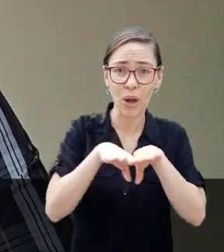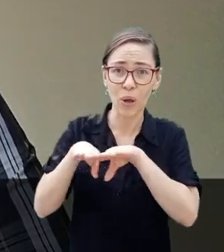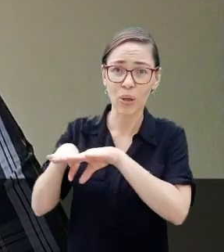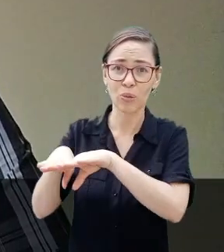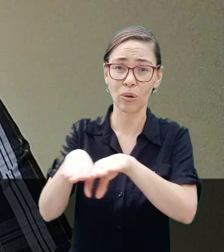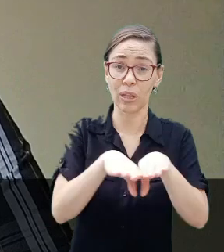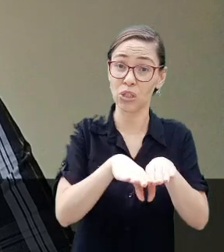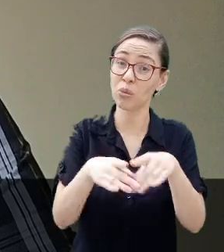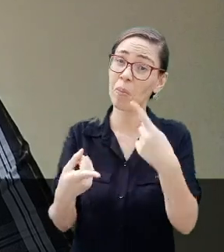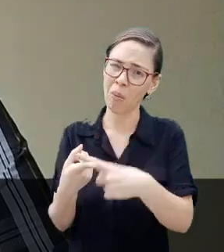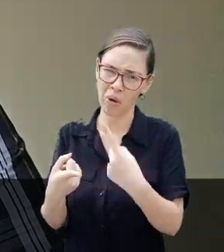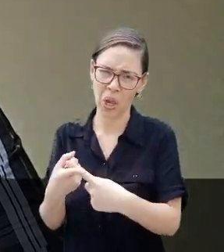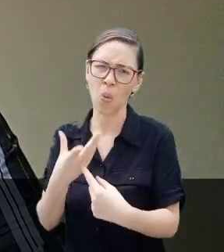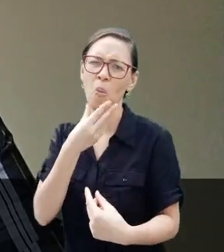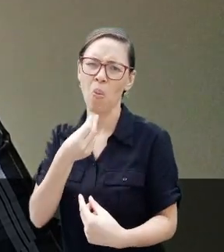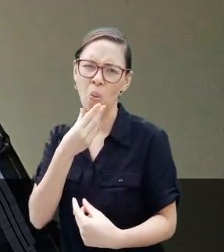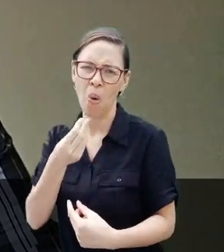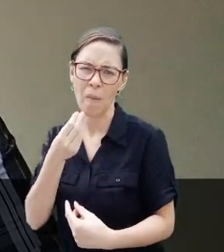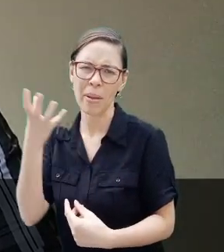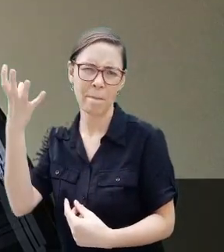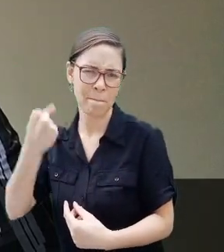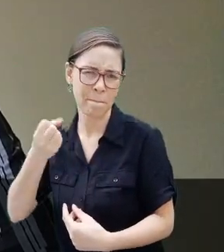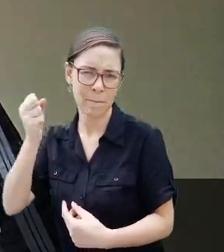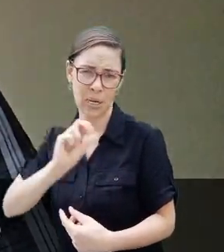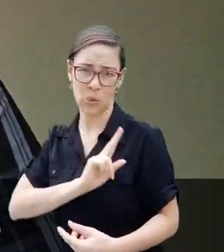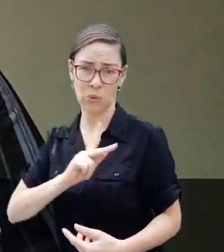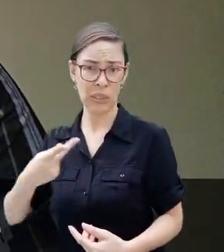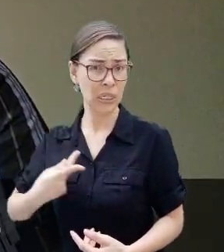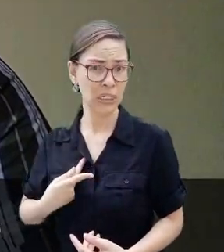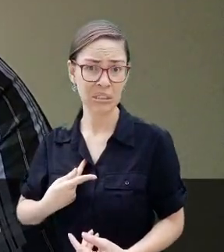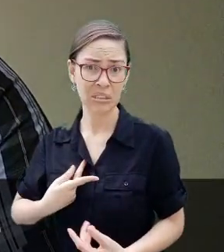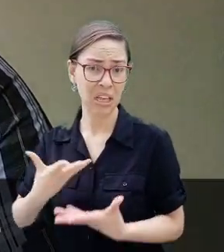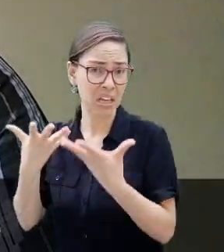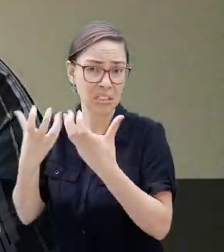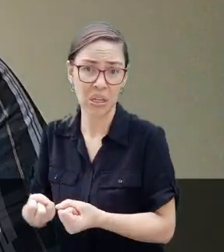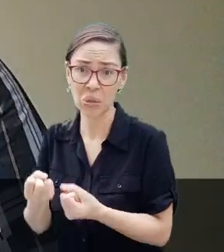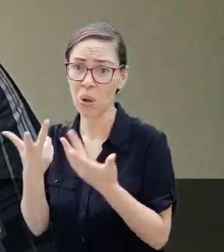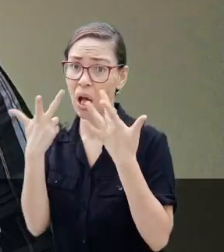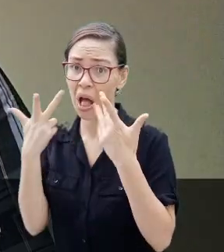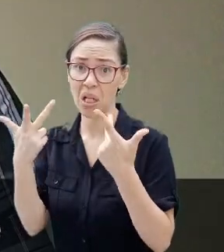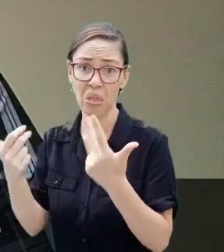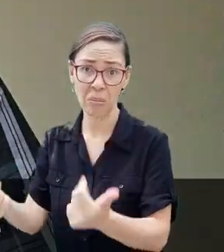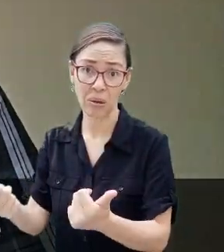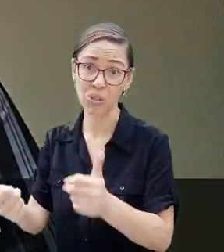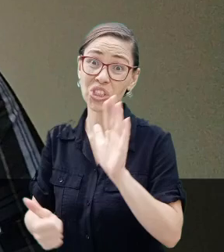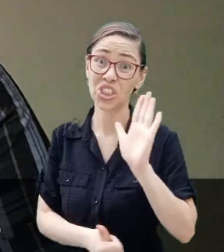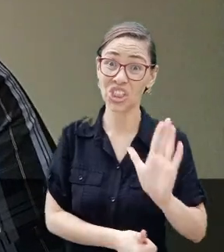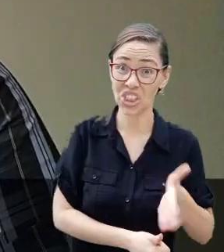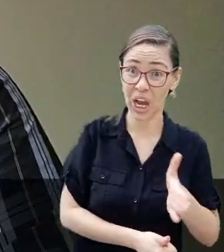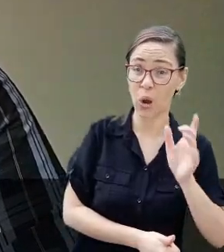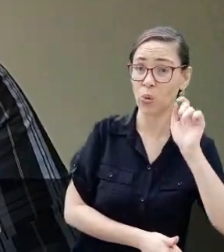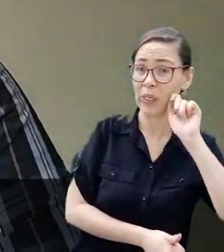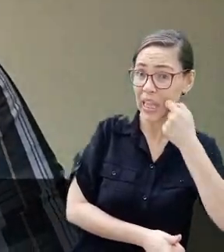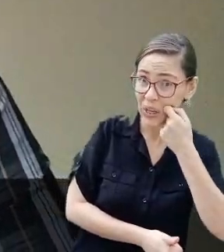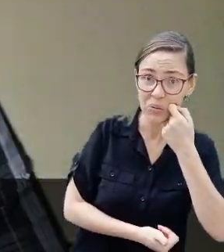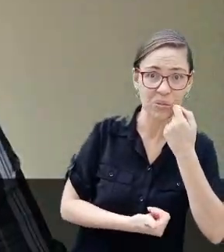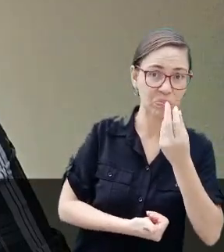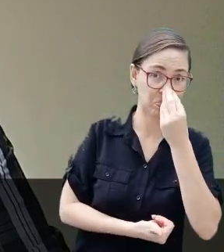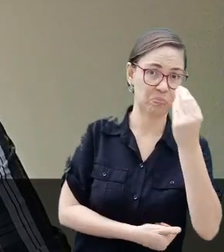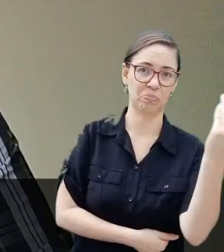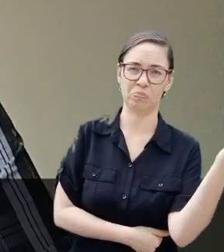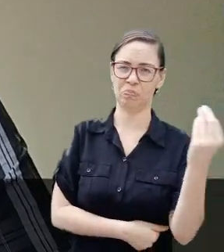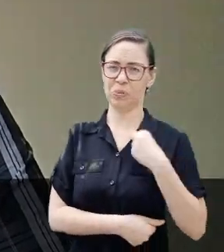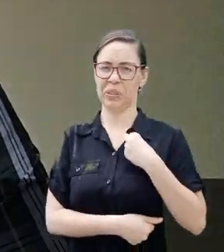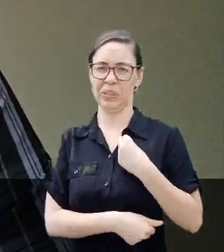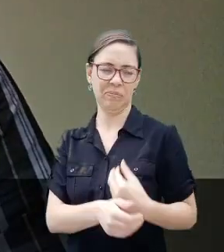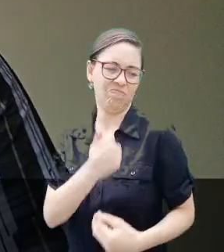qual não parece ser imposta para homens trans brancos. Quando falamos de um corpo que habita ao mesmo tempo uma transmasculinidade e uma